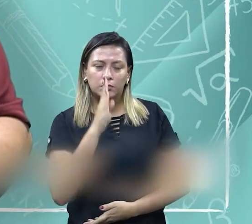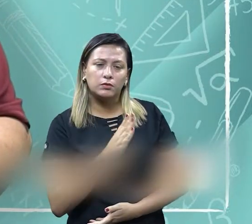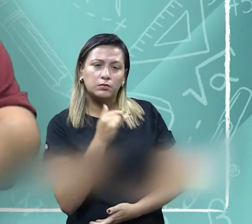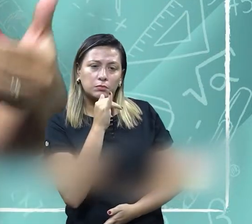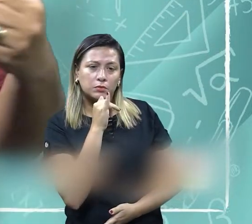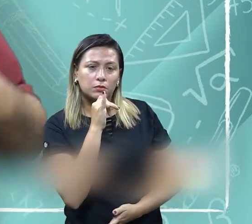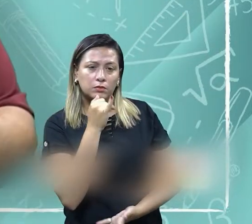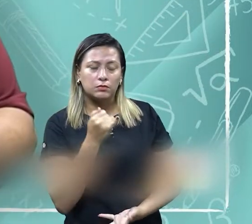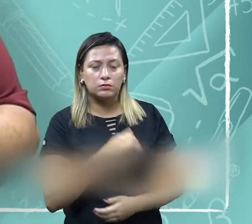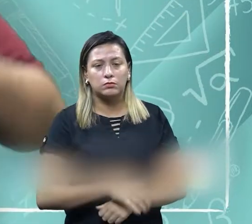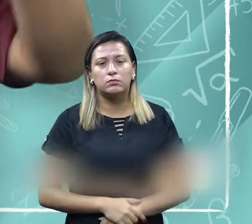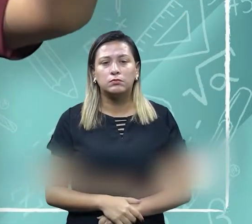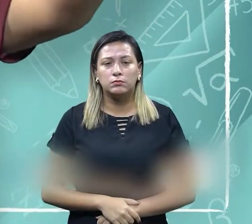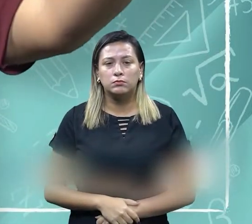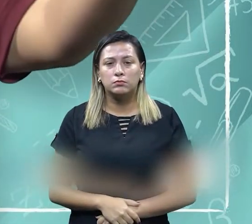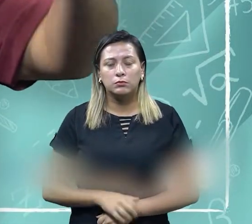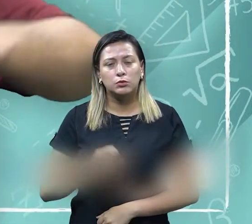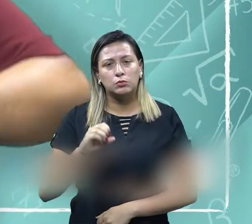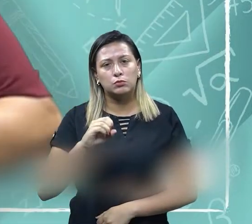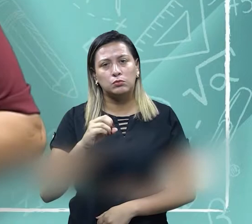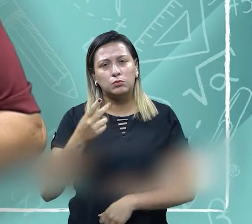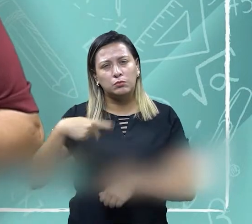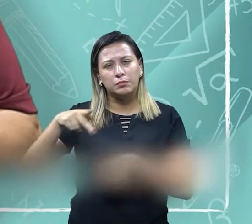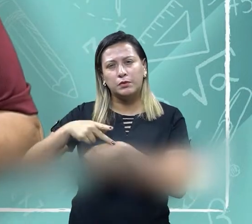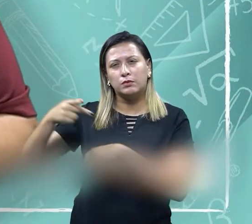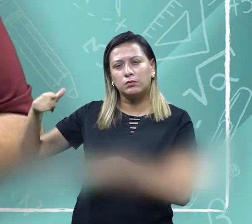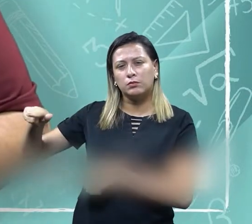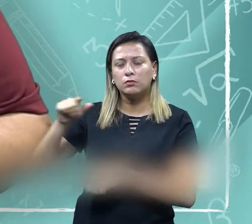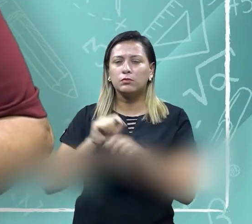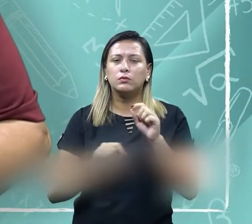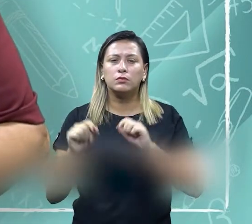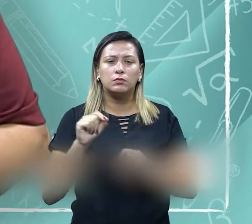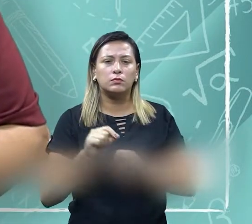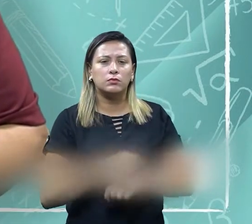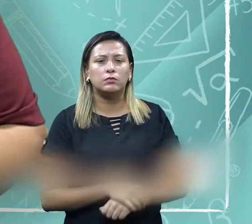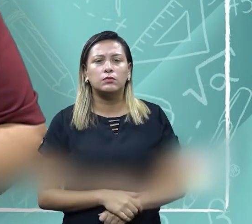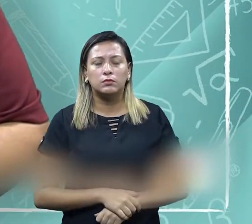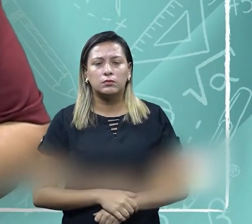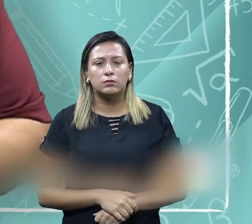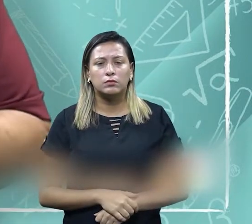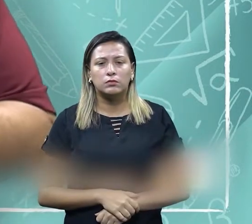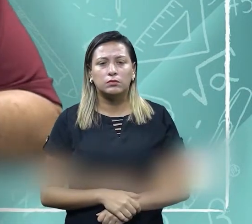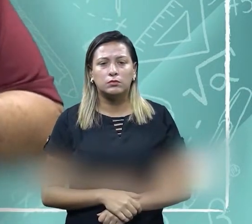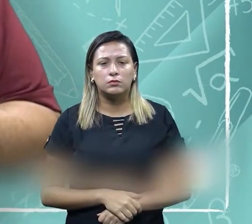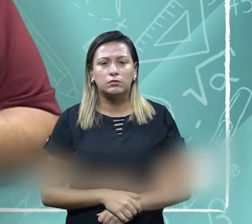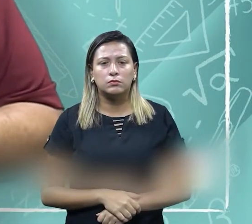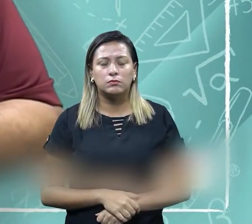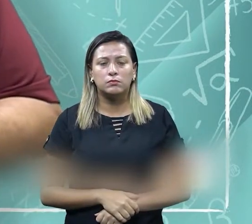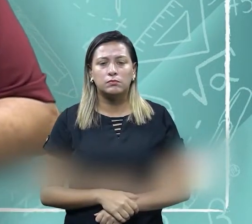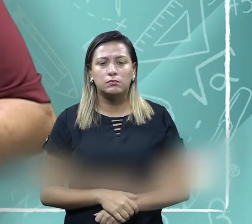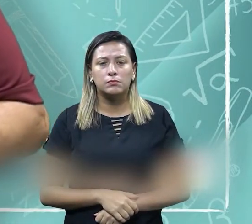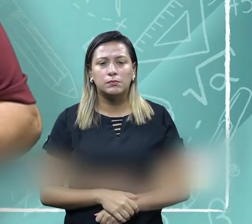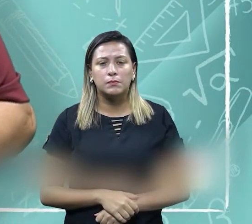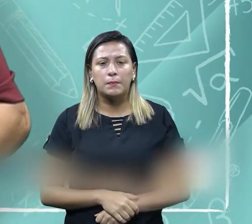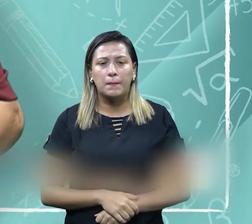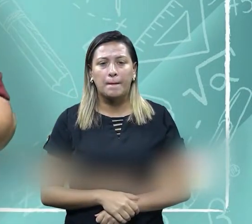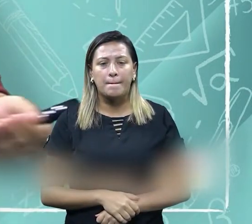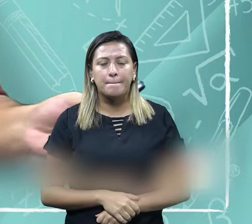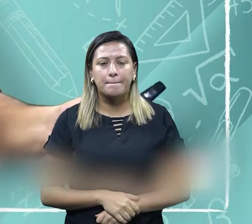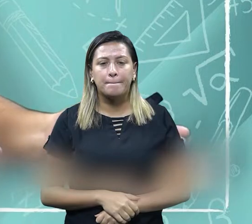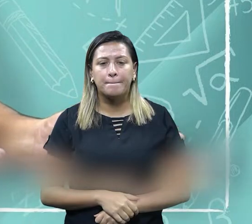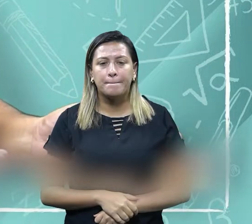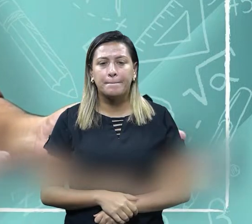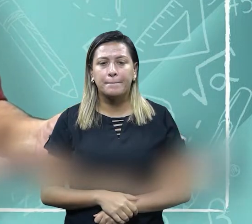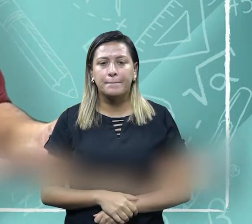Brasil, por exemplo, um produto que exporta ou outro país, aí é um transporte nacional, então já é um outro segmento. Já não